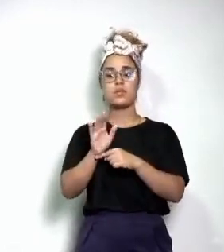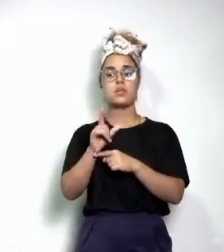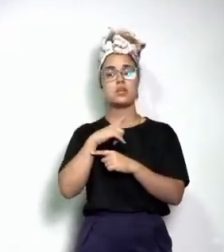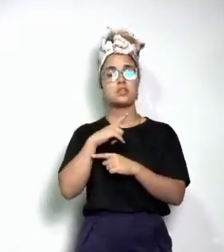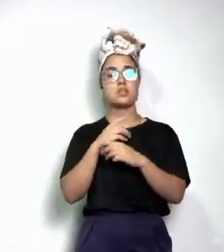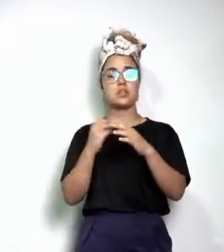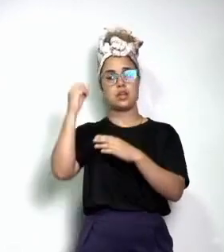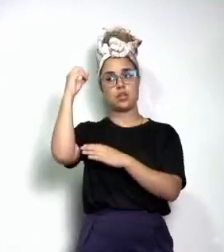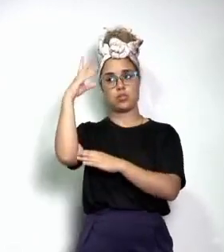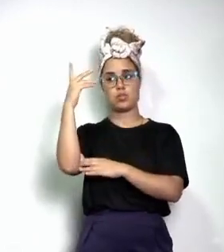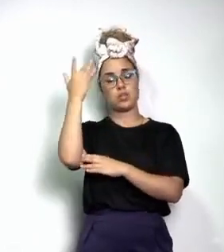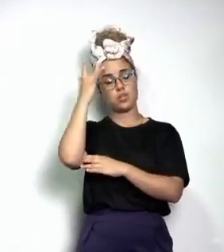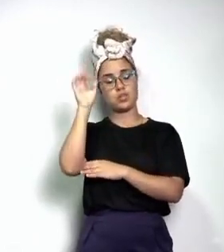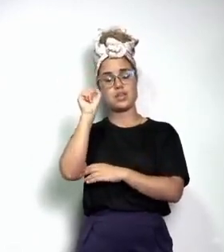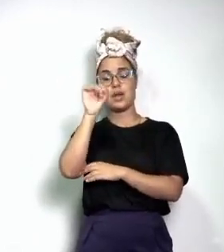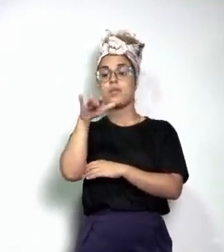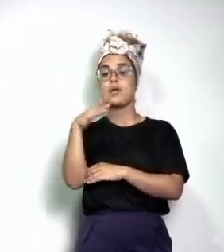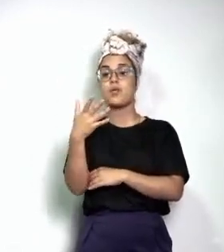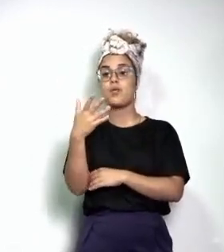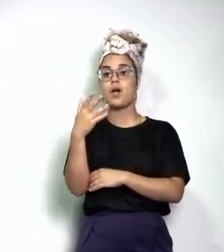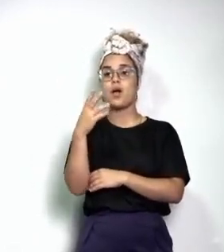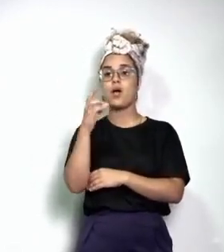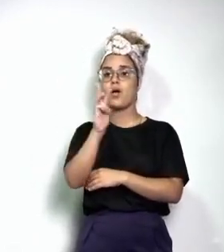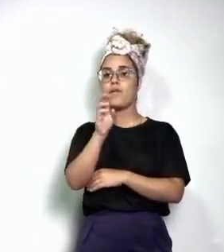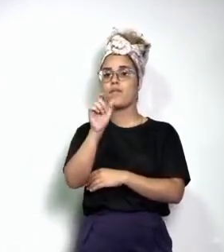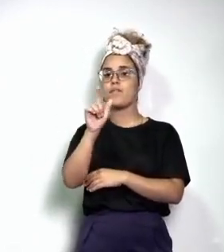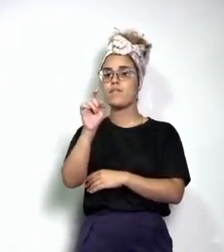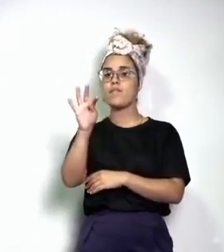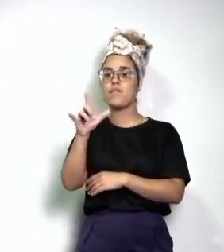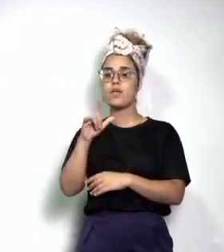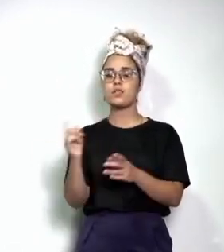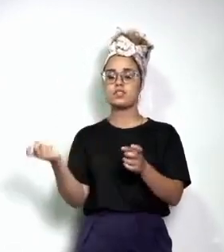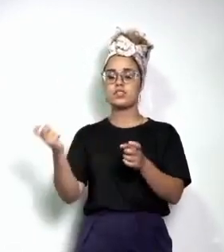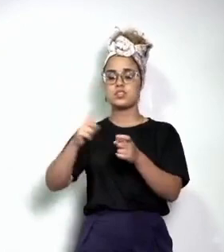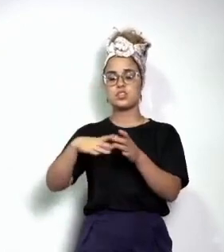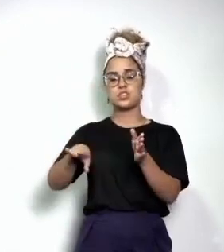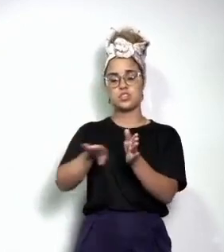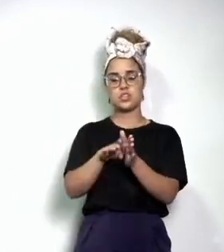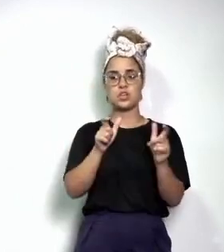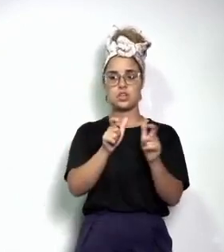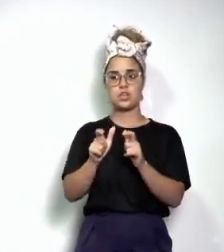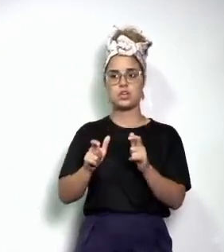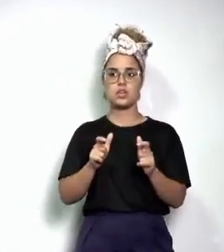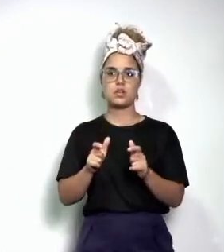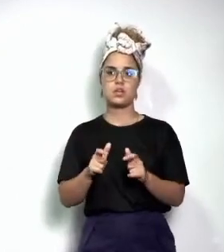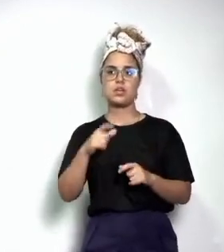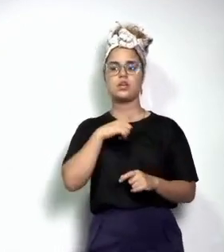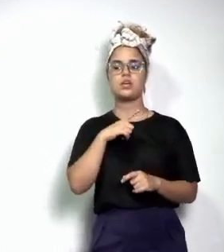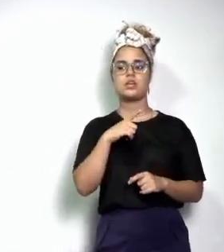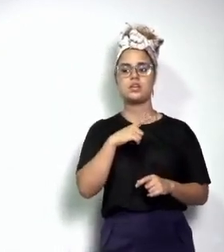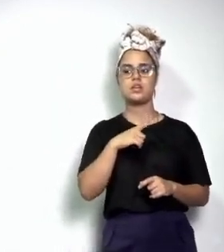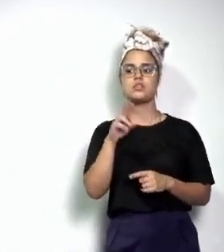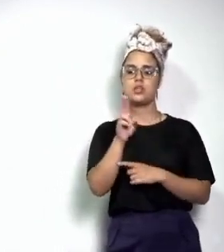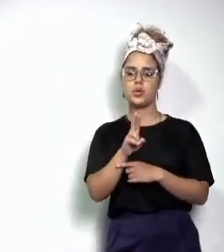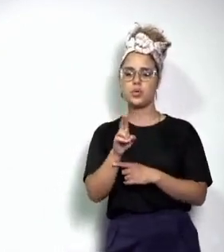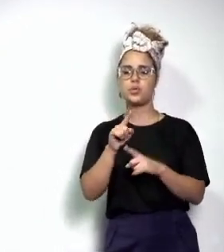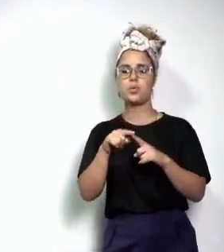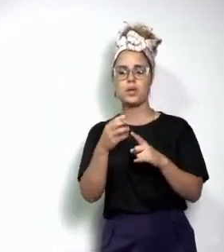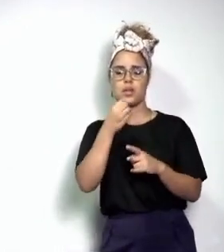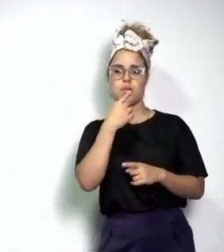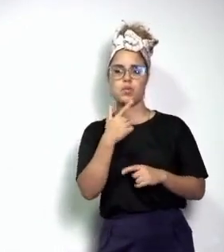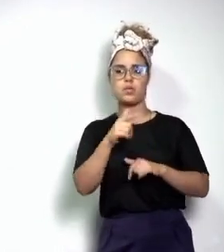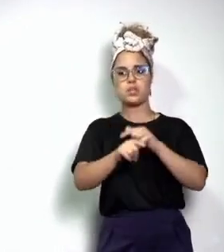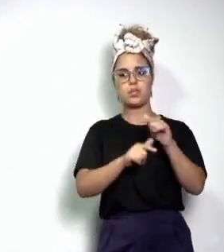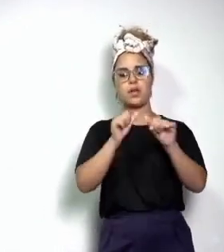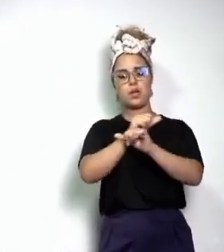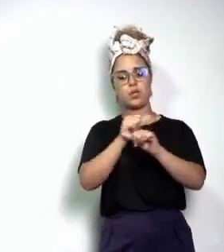tem energia. A gente não sabe qual a voltagem exatamente está vindo ali. Então, tem sua utilidade, mas é bom a gente